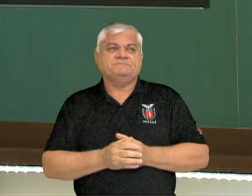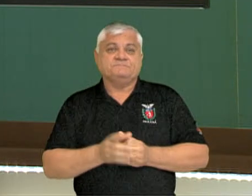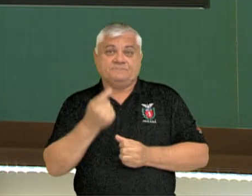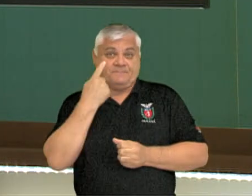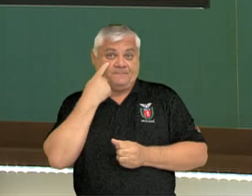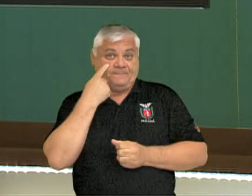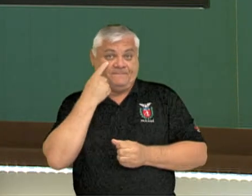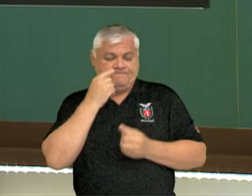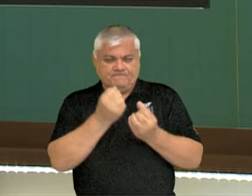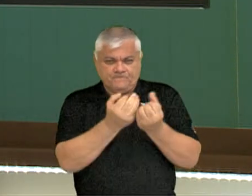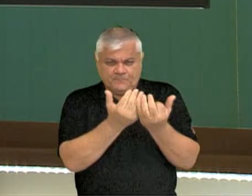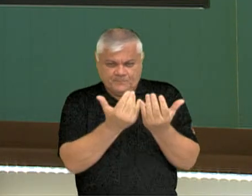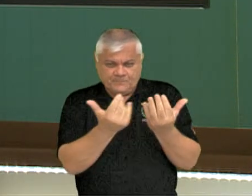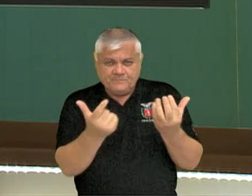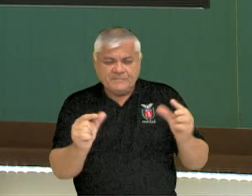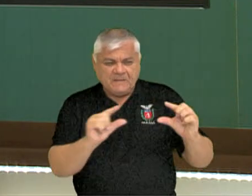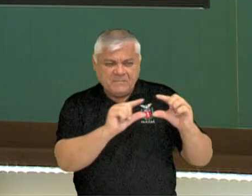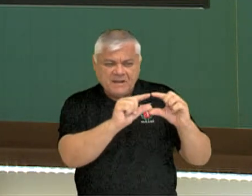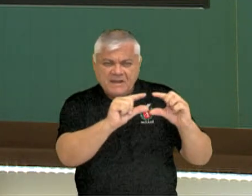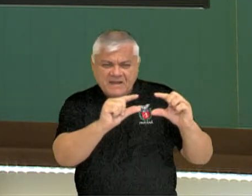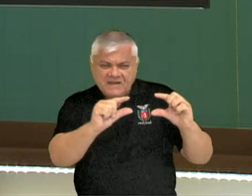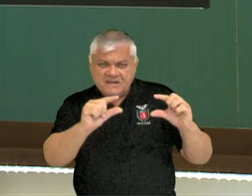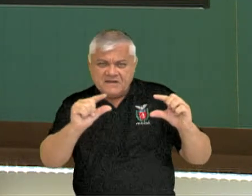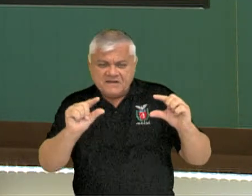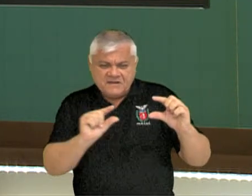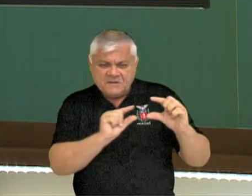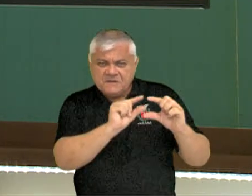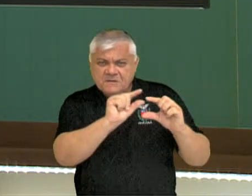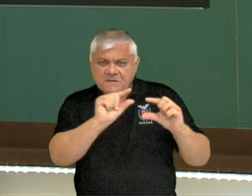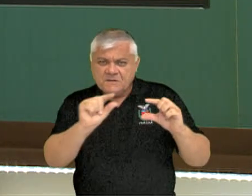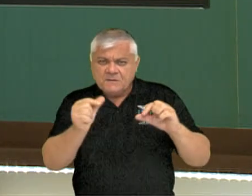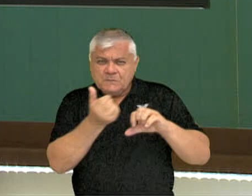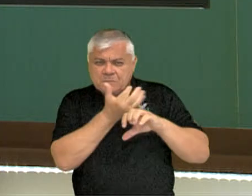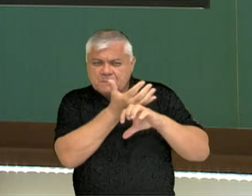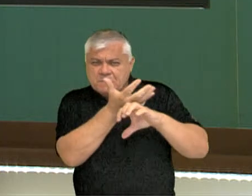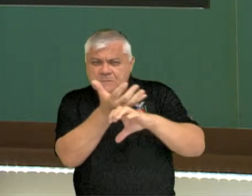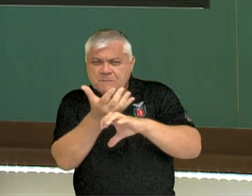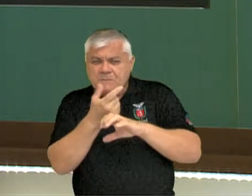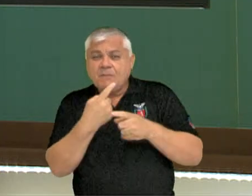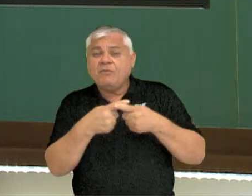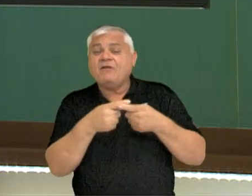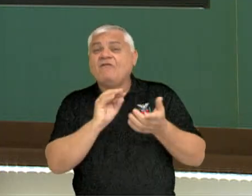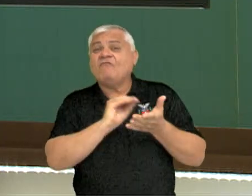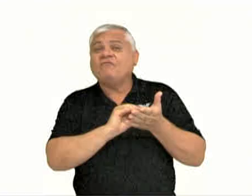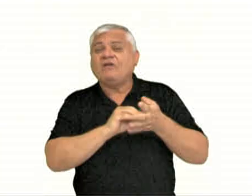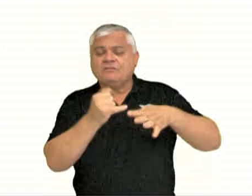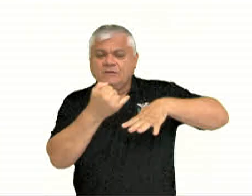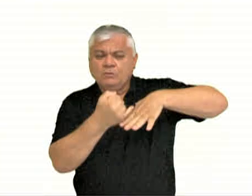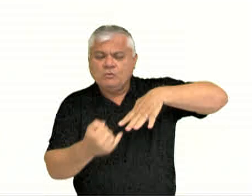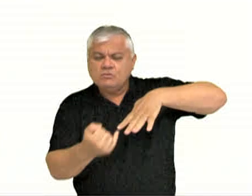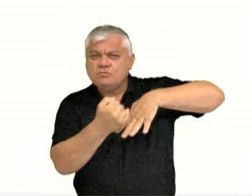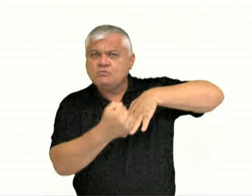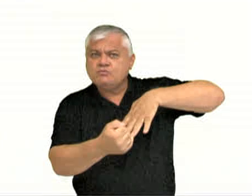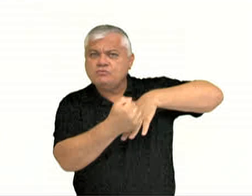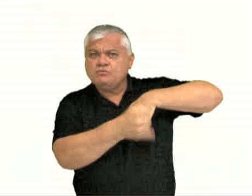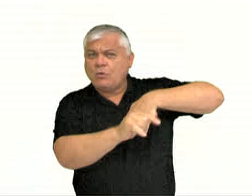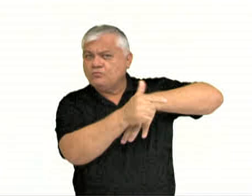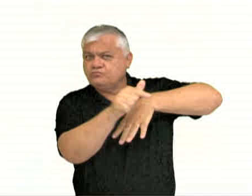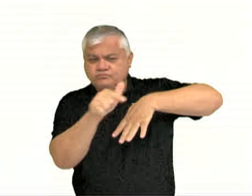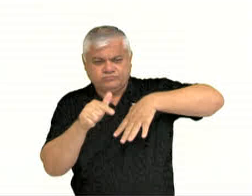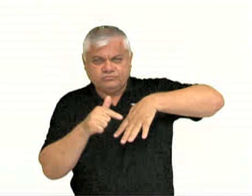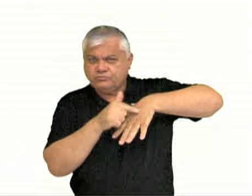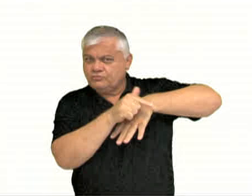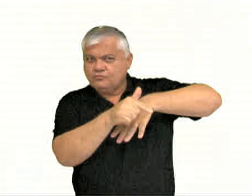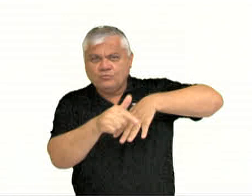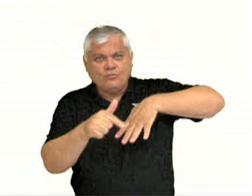Então, elas são plantas de pequeno porte. Esse tamanho reduzido deve-se à ausência de vasos condutores de seiva, são